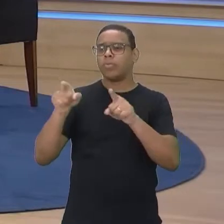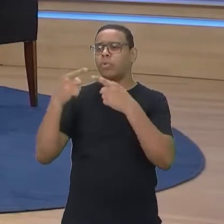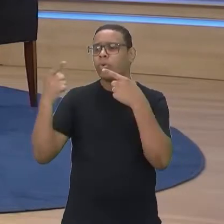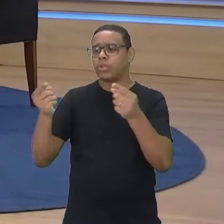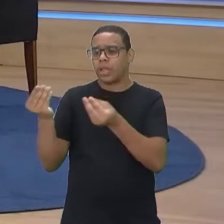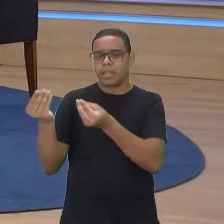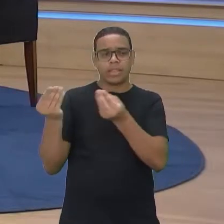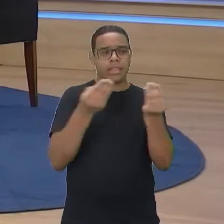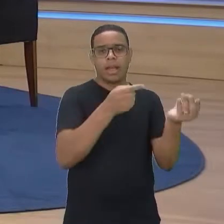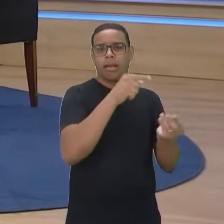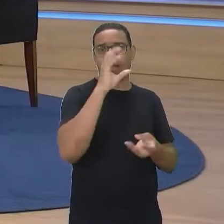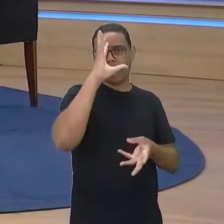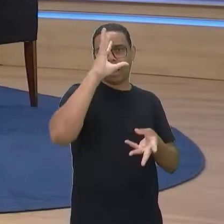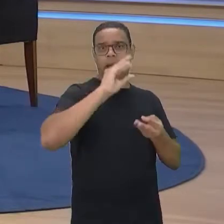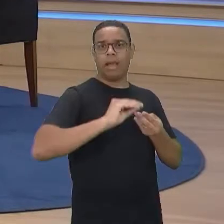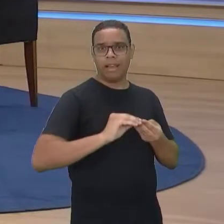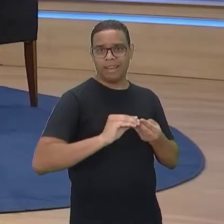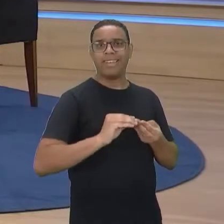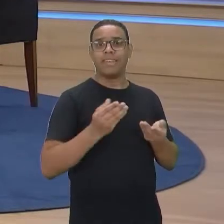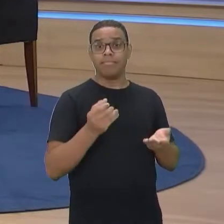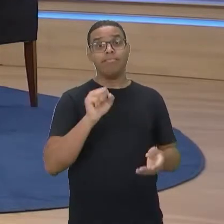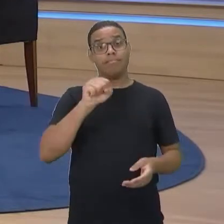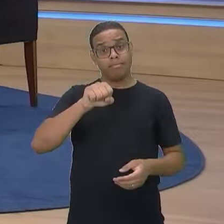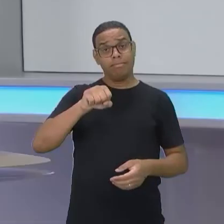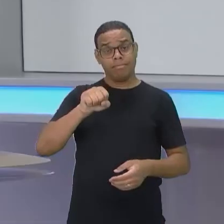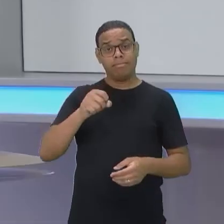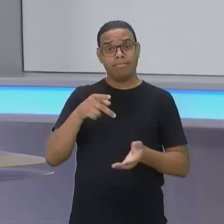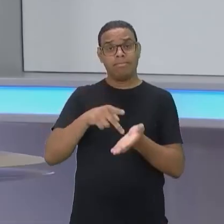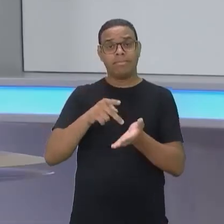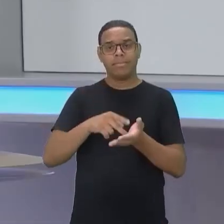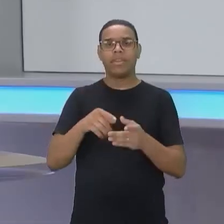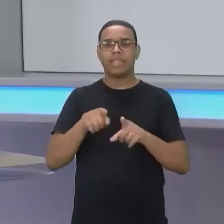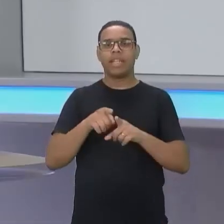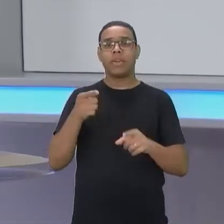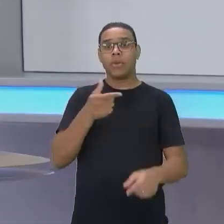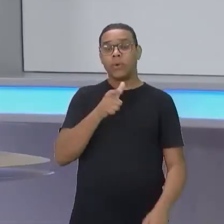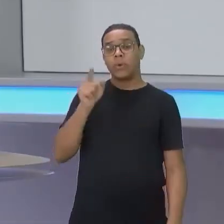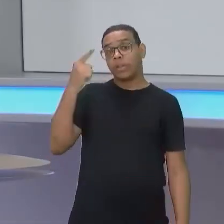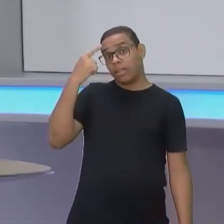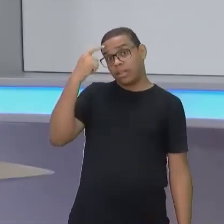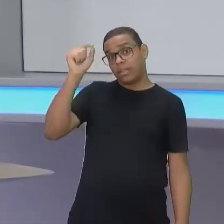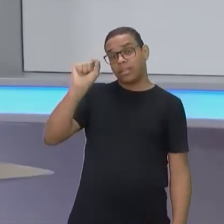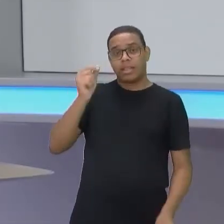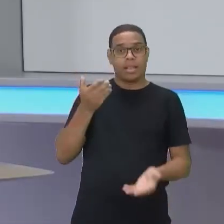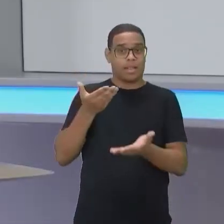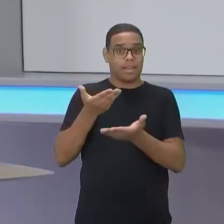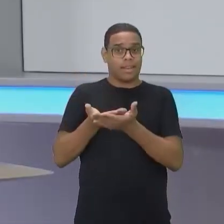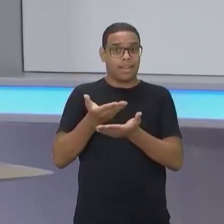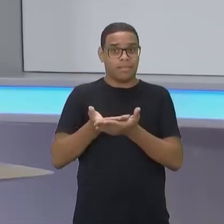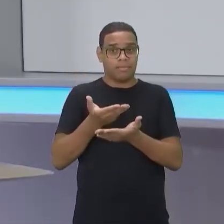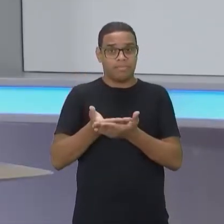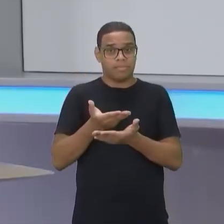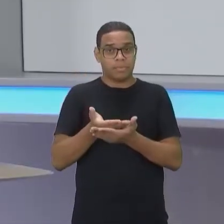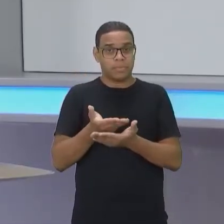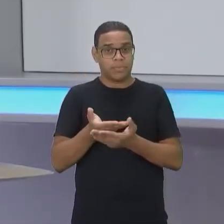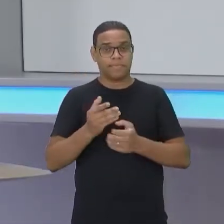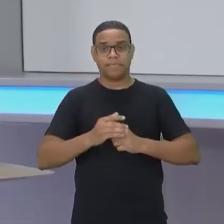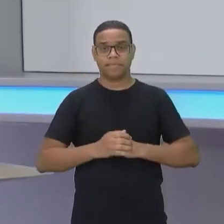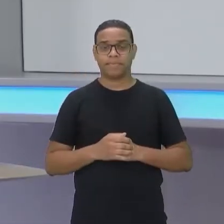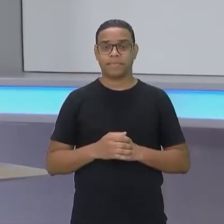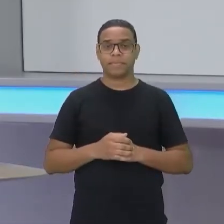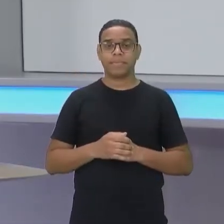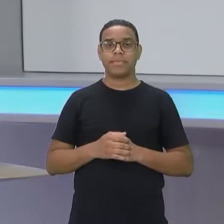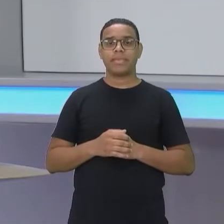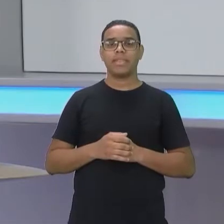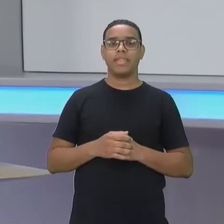entender a mensagem. Pois né? é. E daí teve uma outra ideia dessa aula que foi a seguinte, né? Que